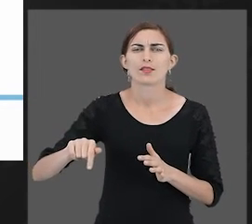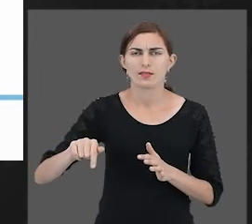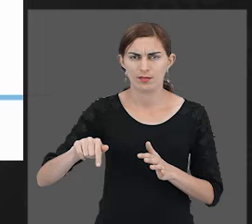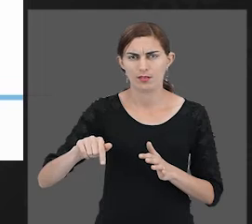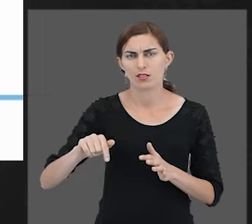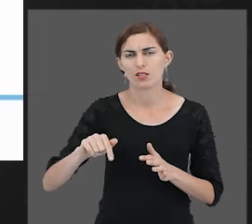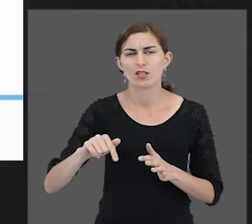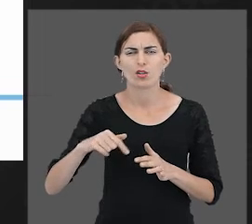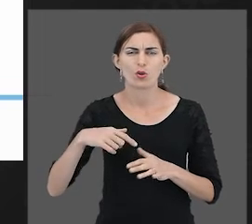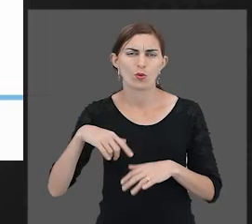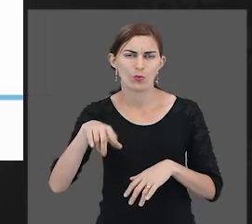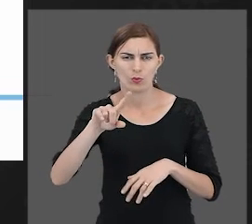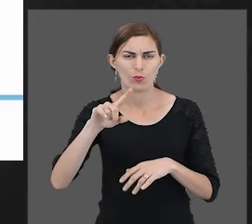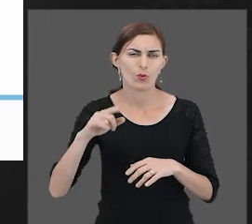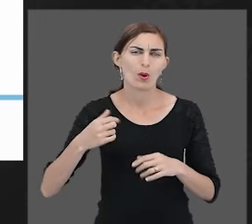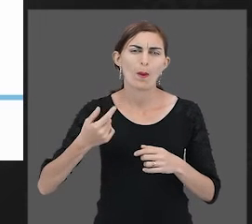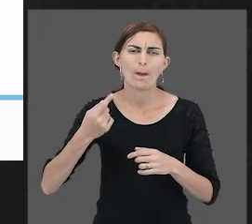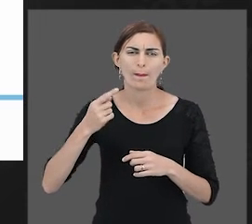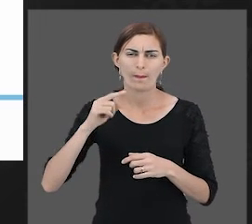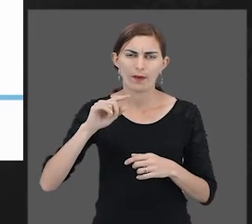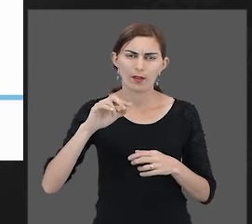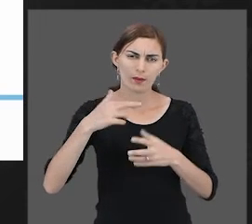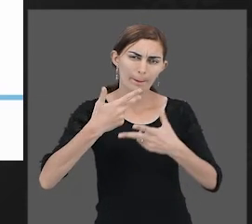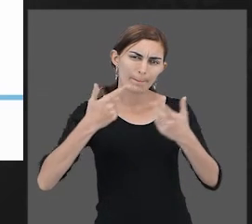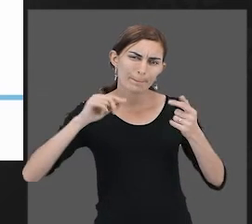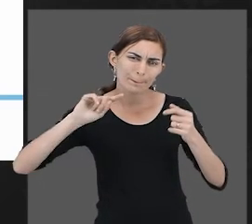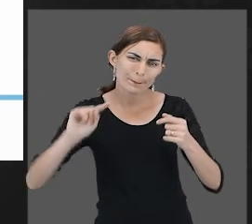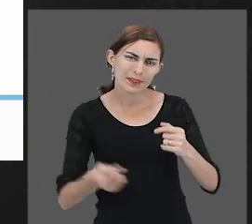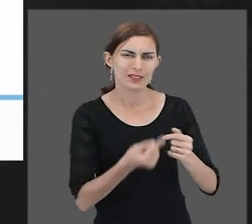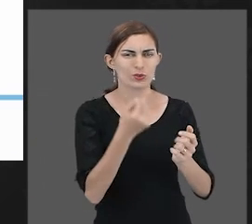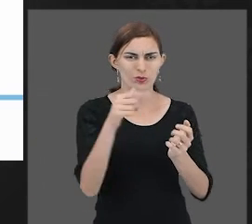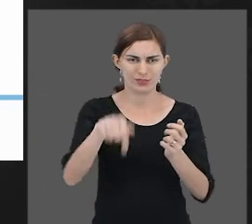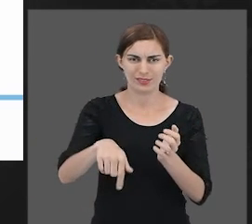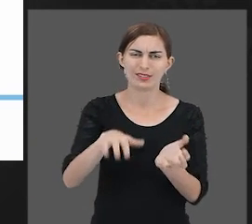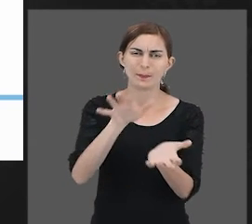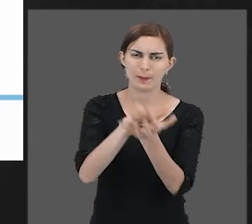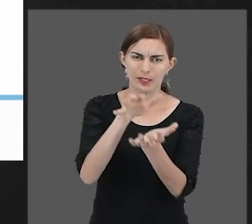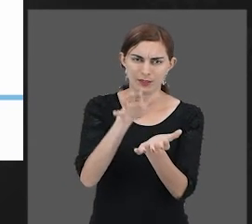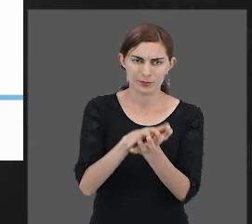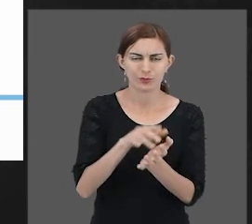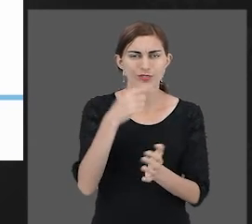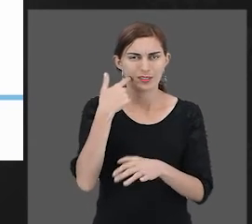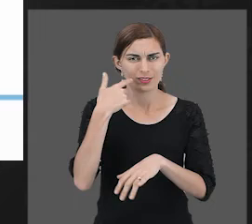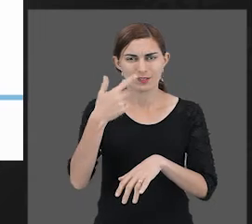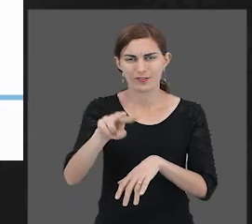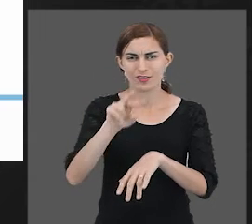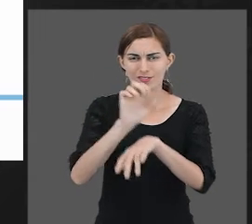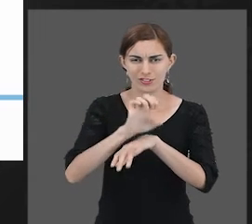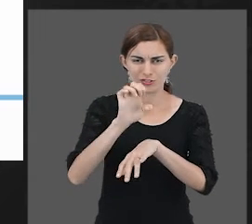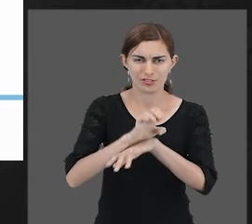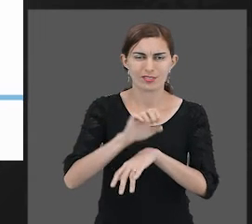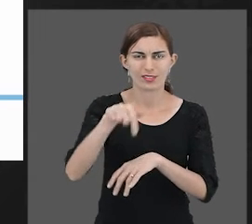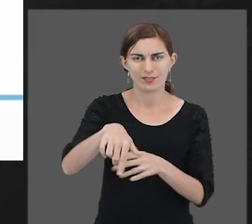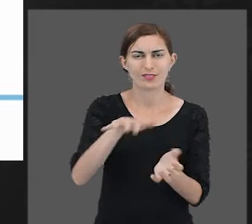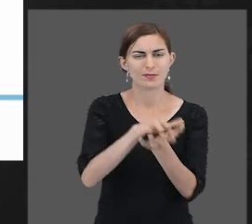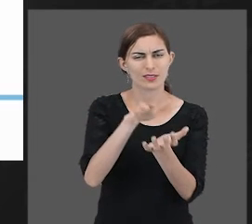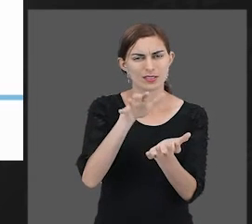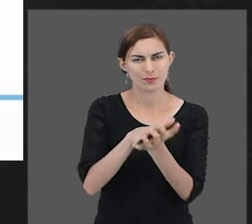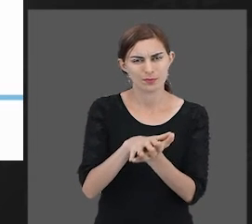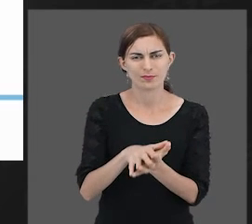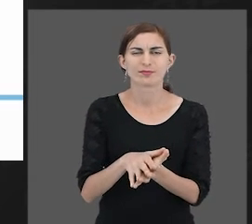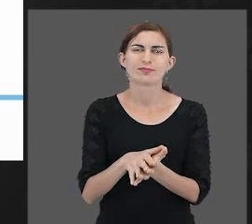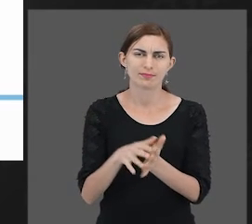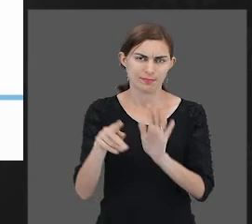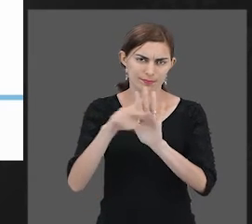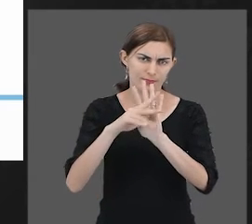de 49.823 milhões de reais, certo? O custo de Pernambuco, do estado de Pernambuco,